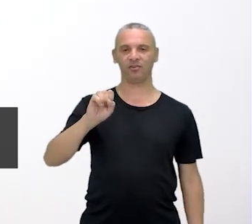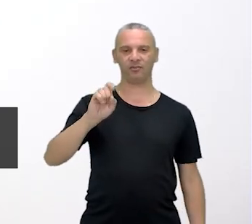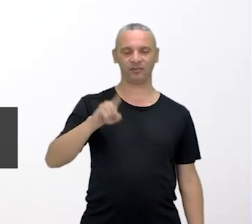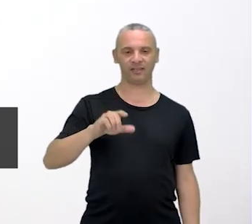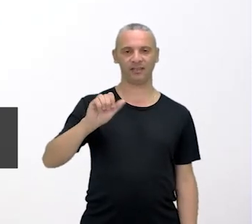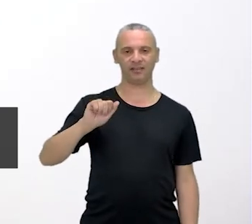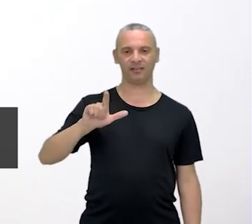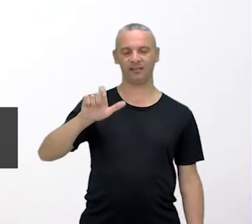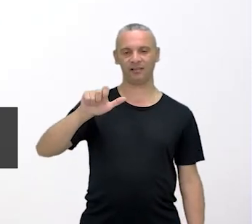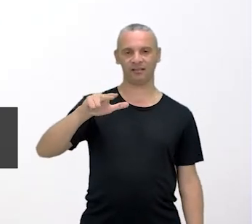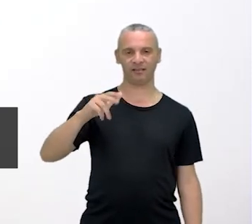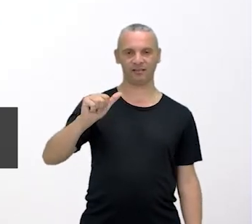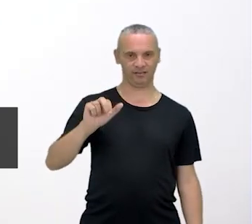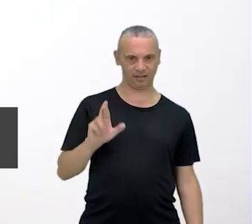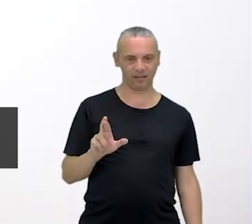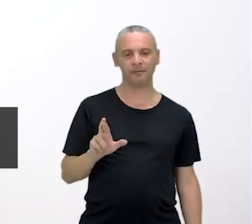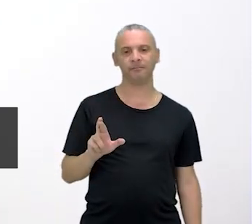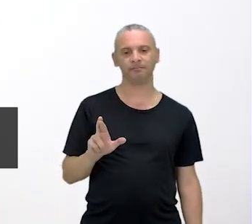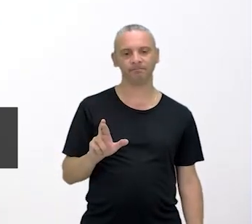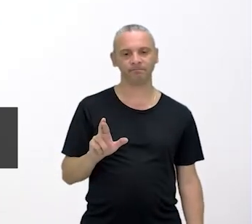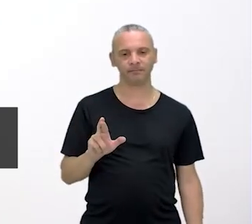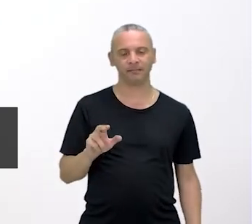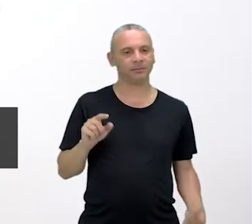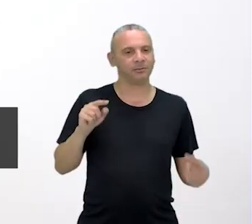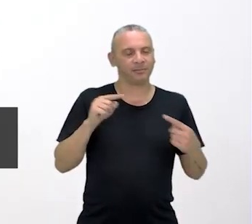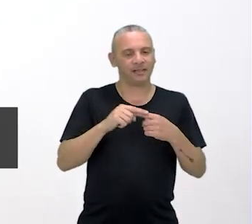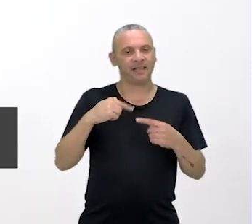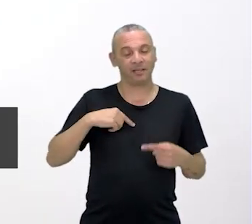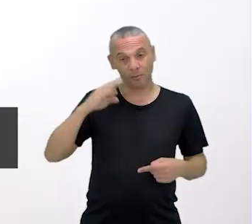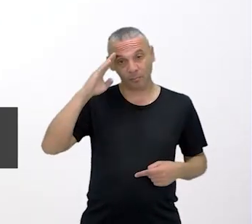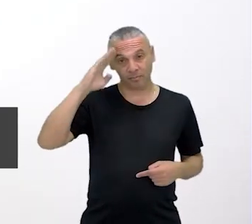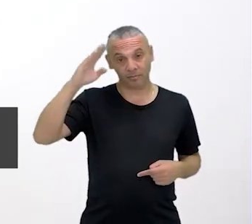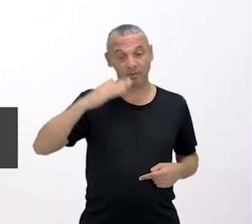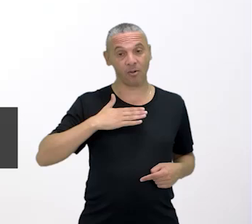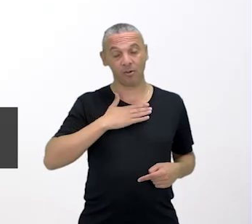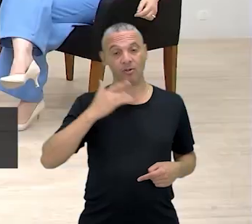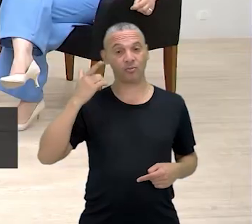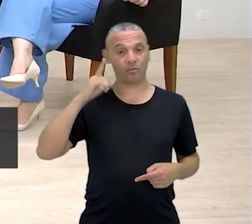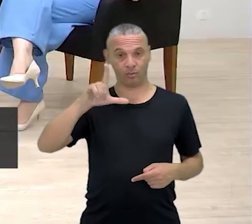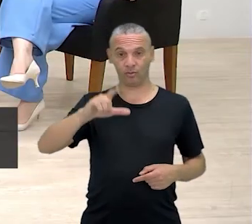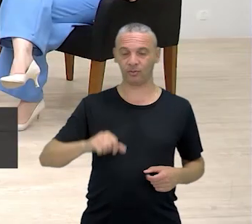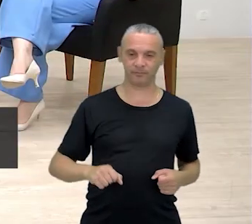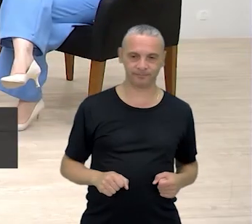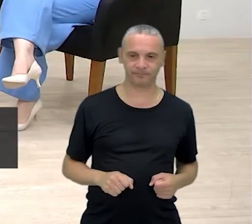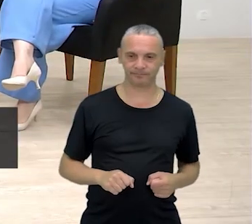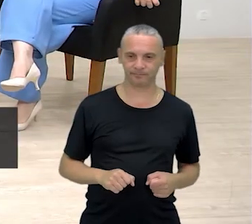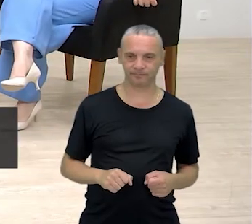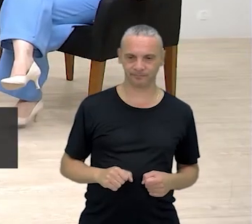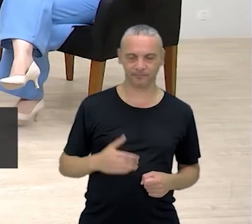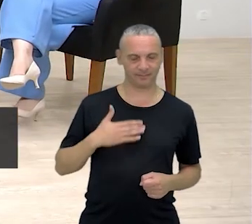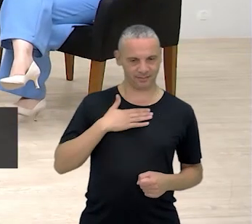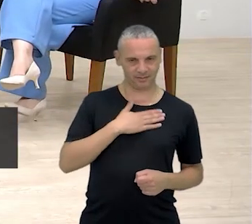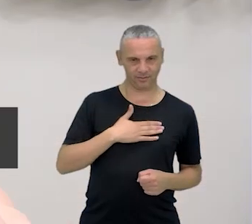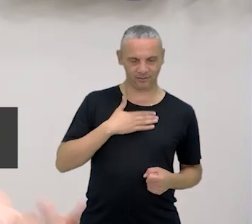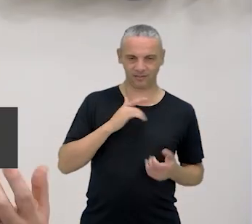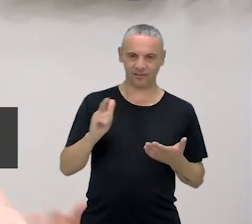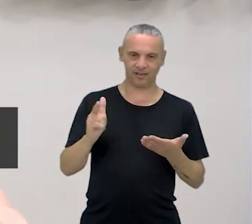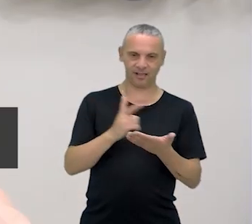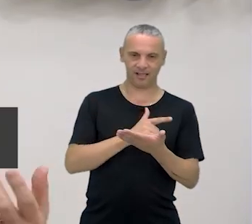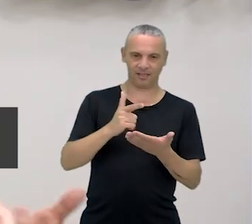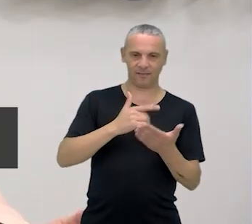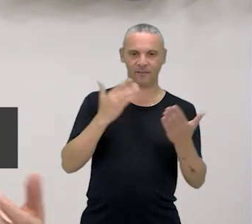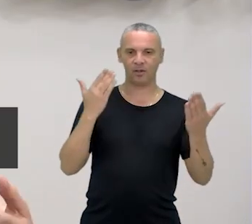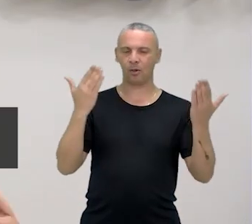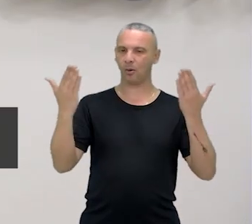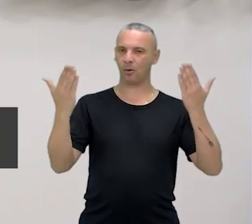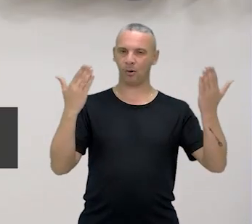a gente vem lendo, né, eu gosto mais dos anteriores. Ah, sim. É tão interessante quando a gente faz essa literatura comparada, né? Acho que a gente